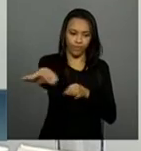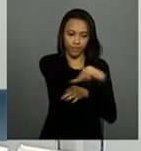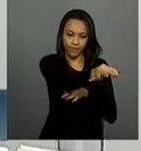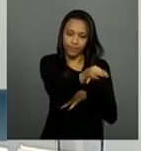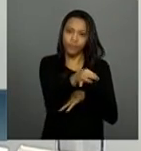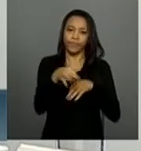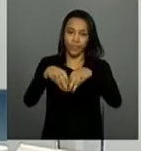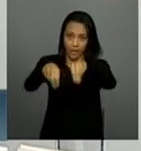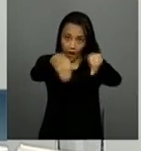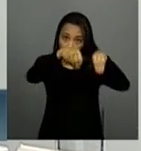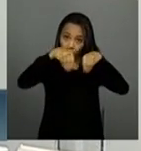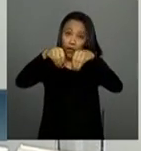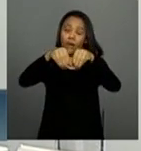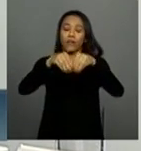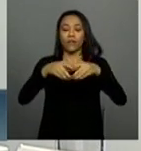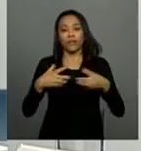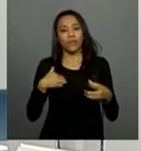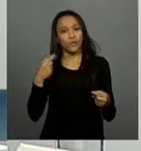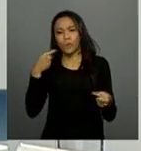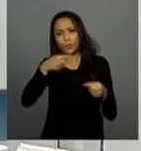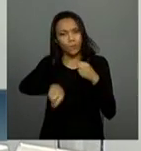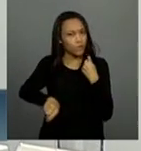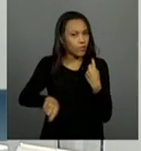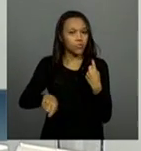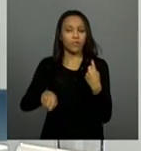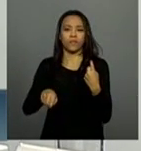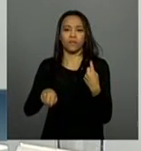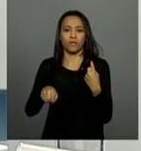do que está em desacordo, que na realidade é